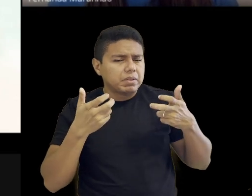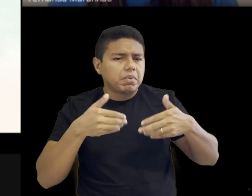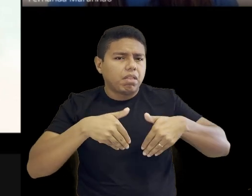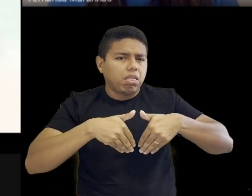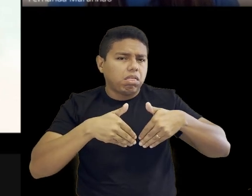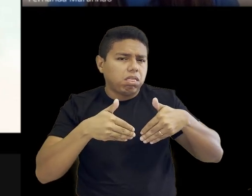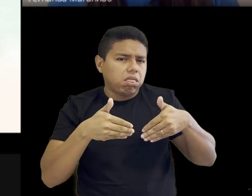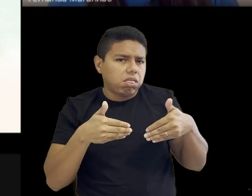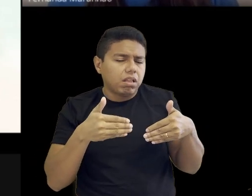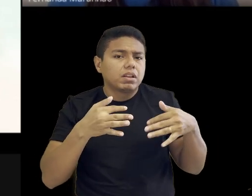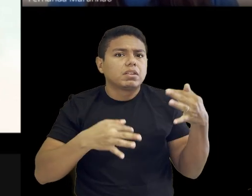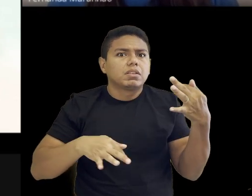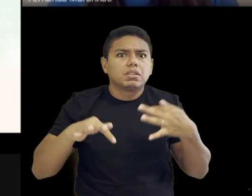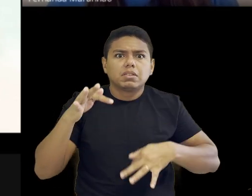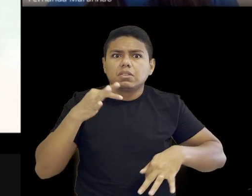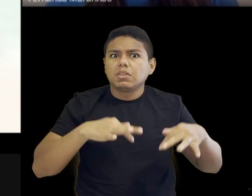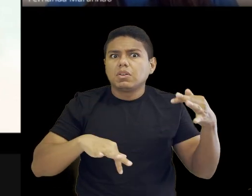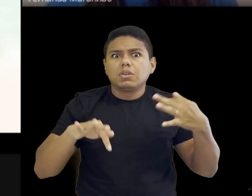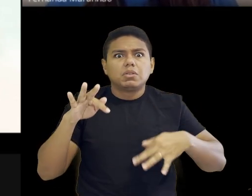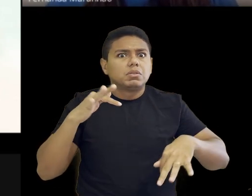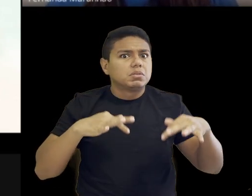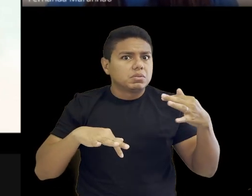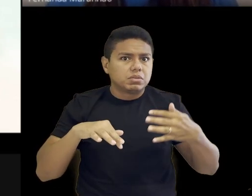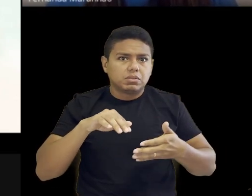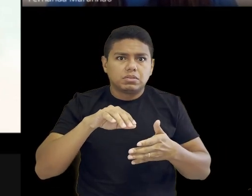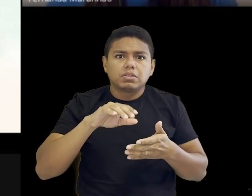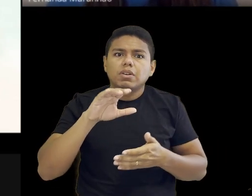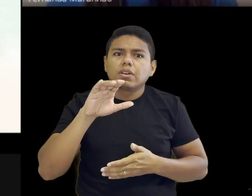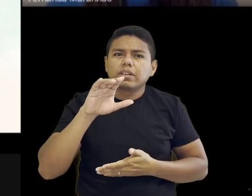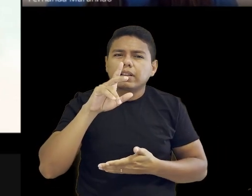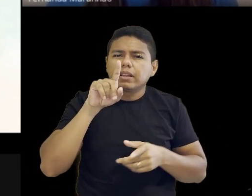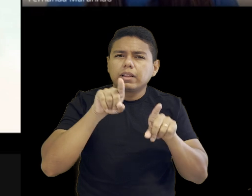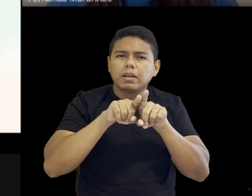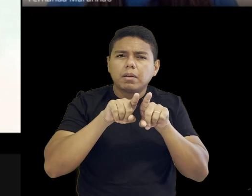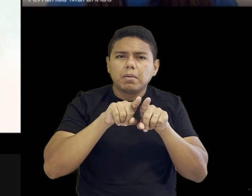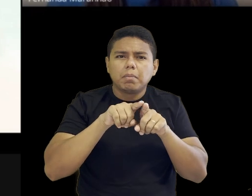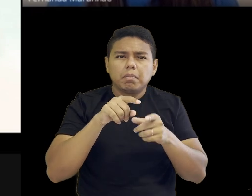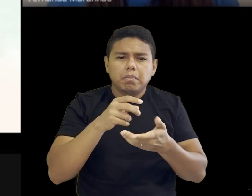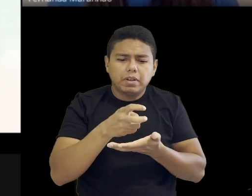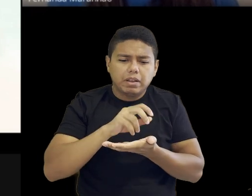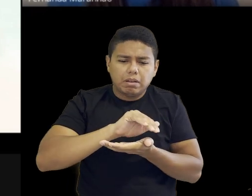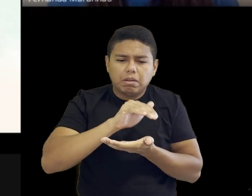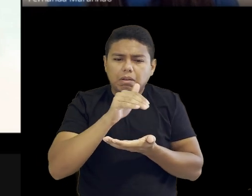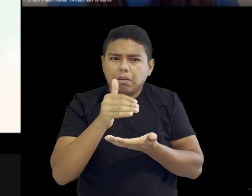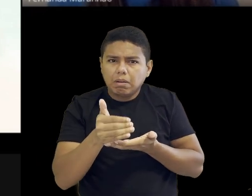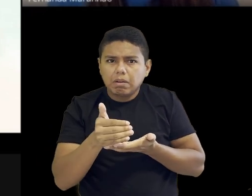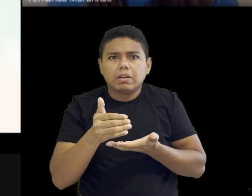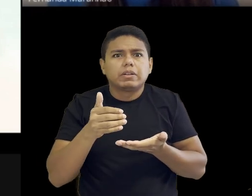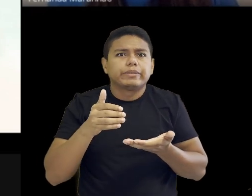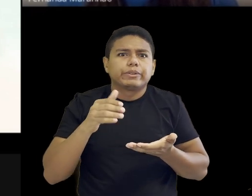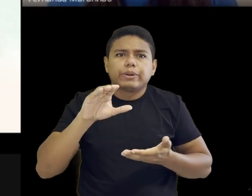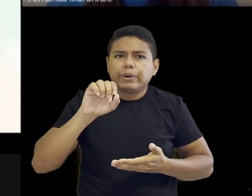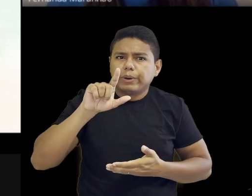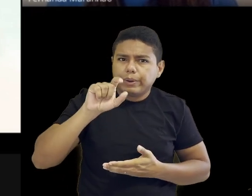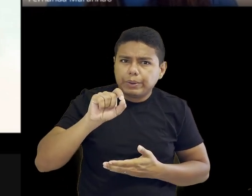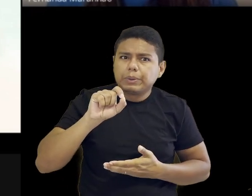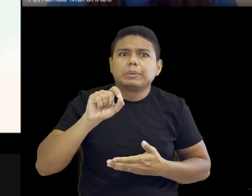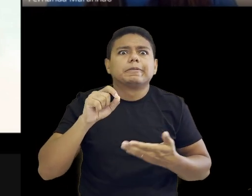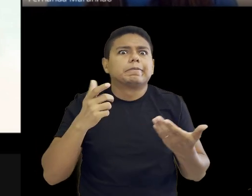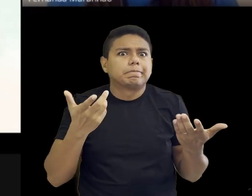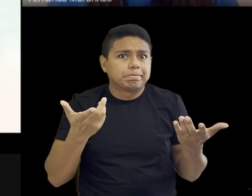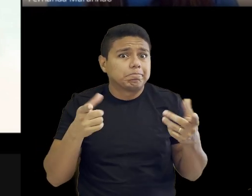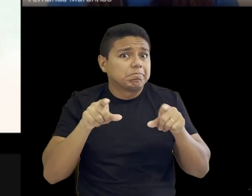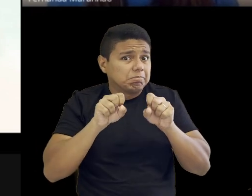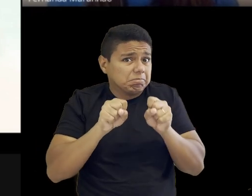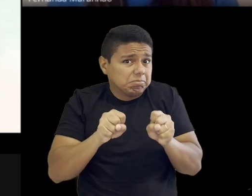está amolecido, entreaberto, e a dor, a mobilização do colo, do útero, paramétros, a ultrassonografia,